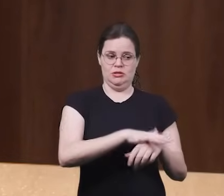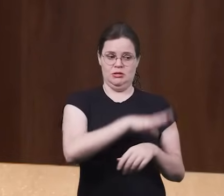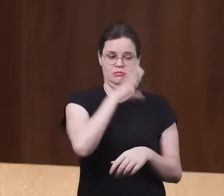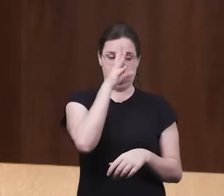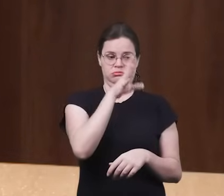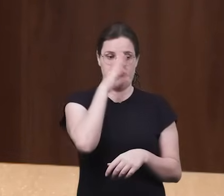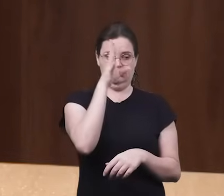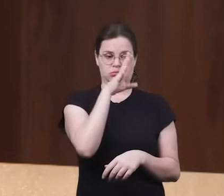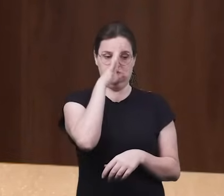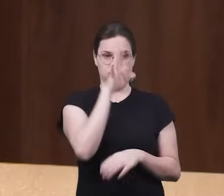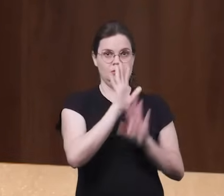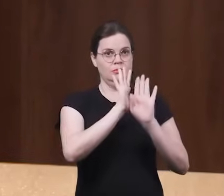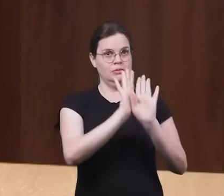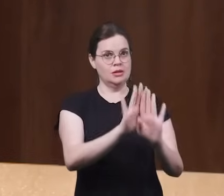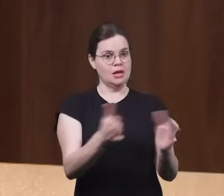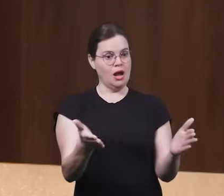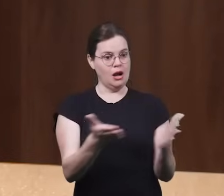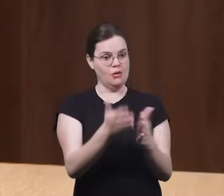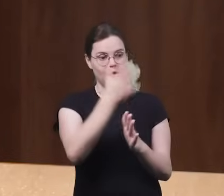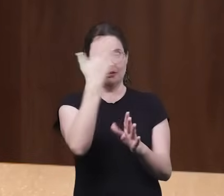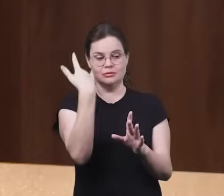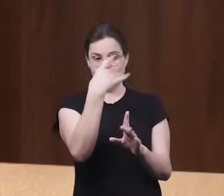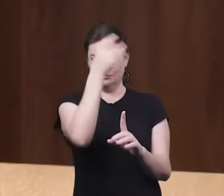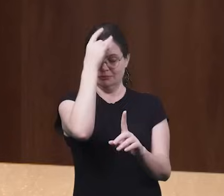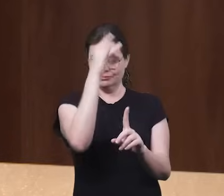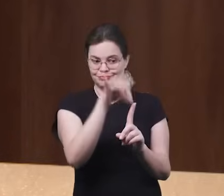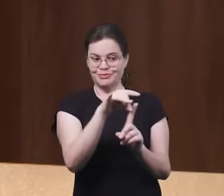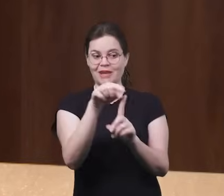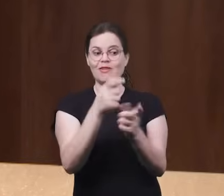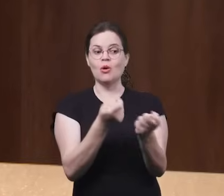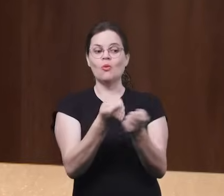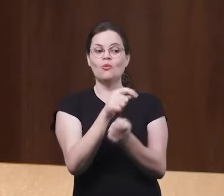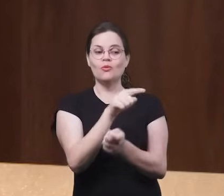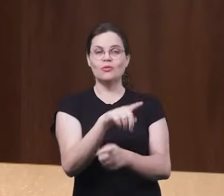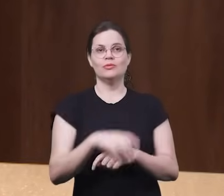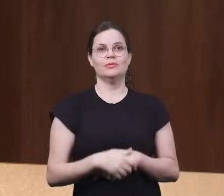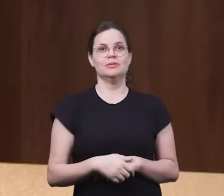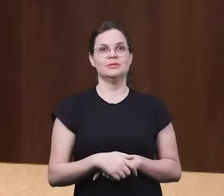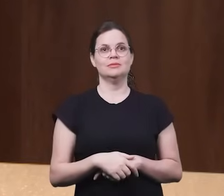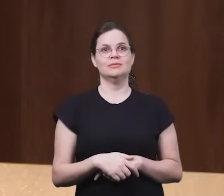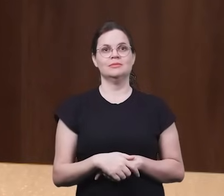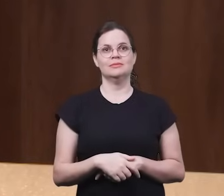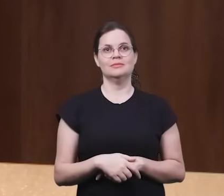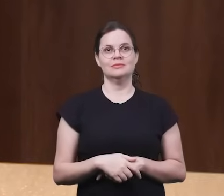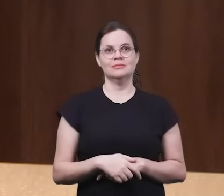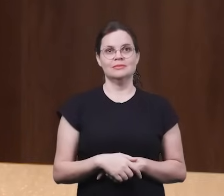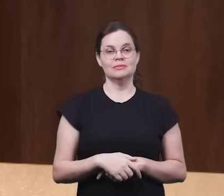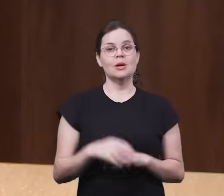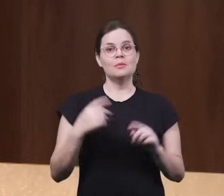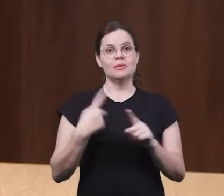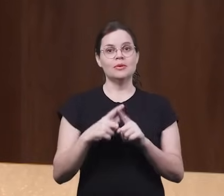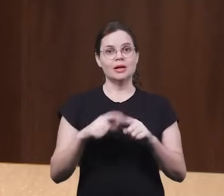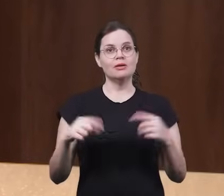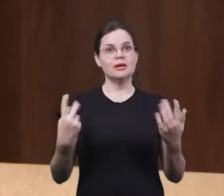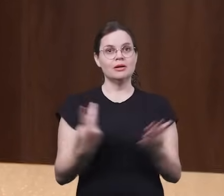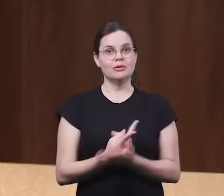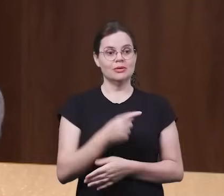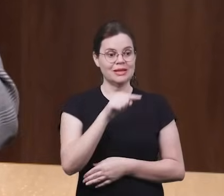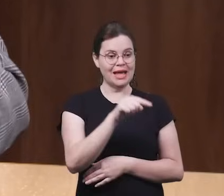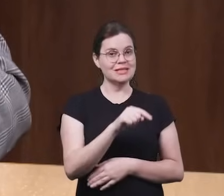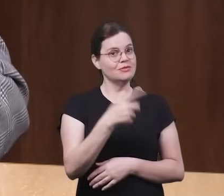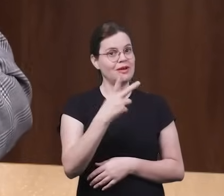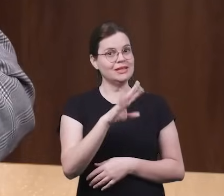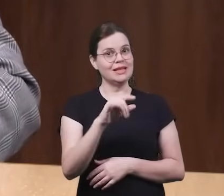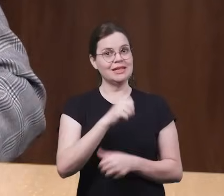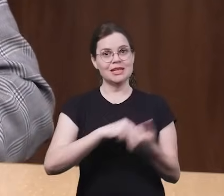Agora, né? Aí diz assim, Jesus falou a respeito do tipo de morte que ele tinha que receber.